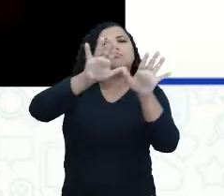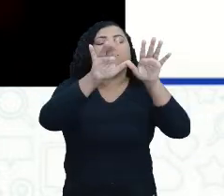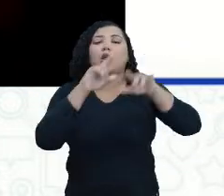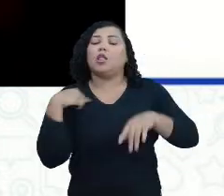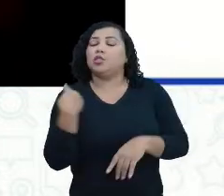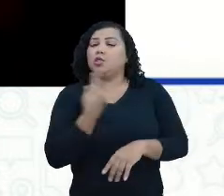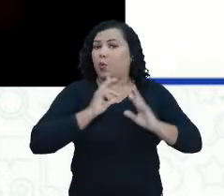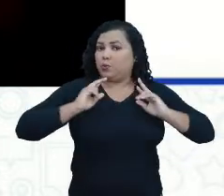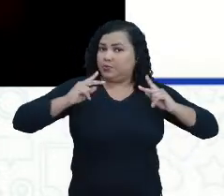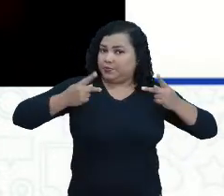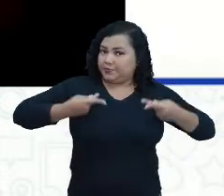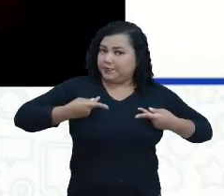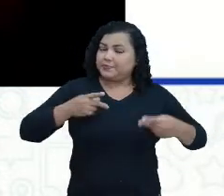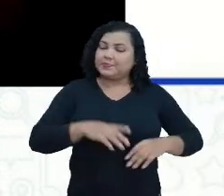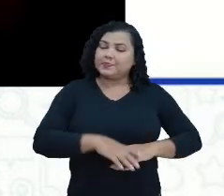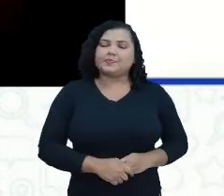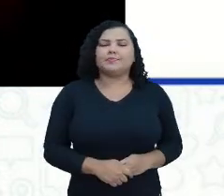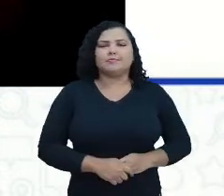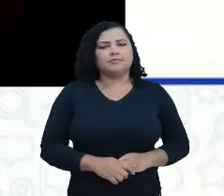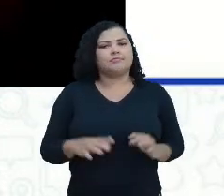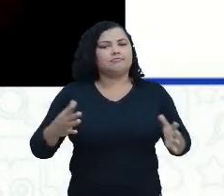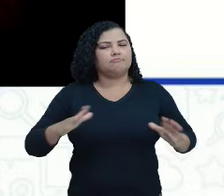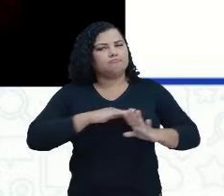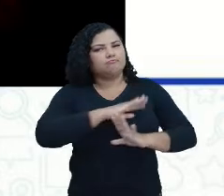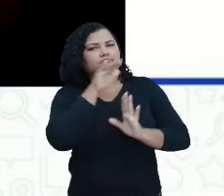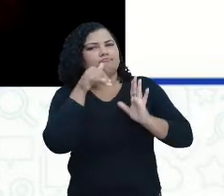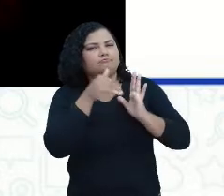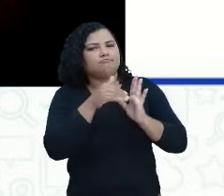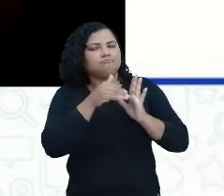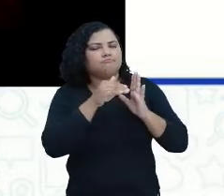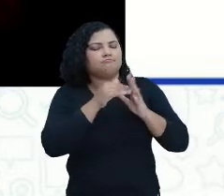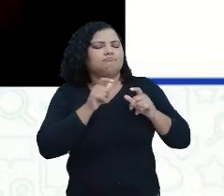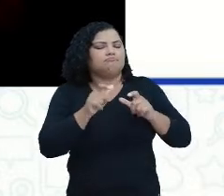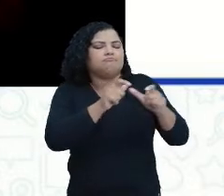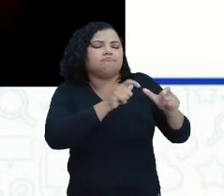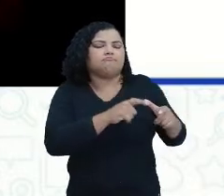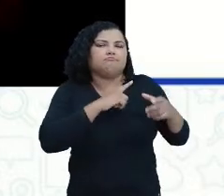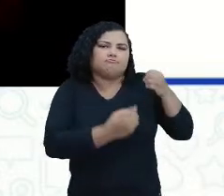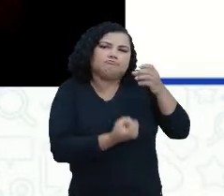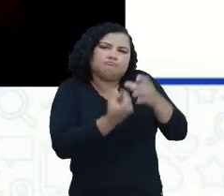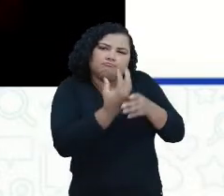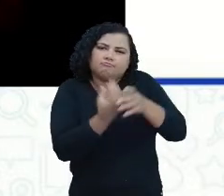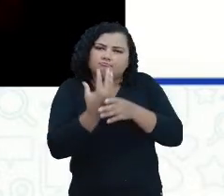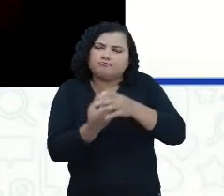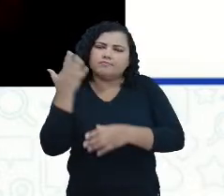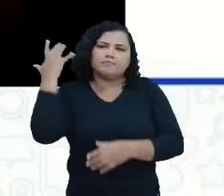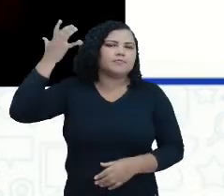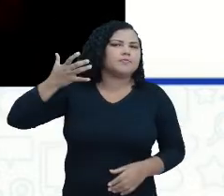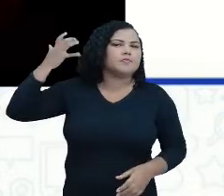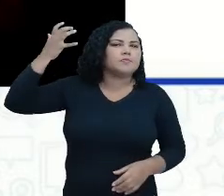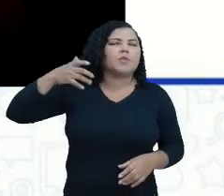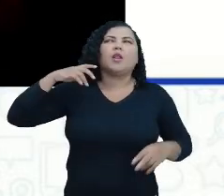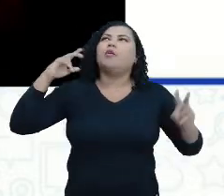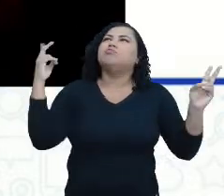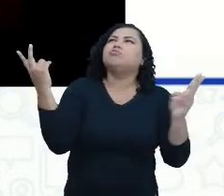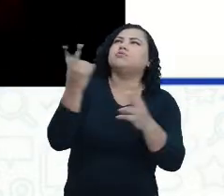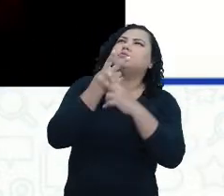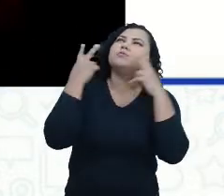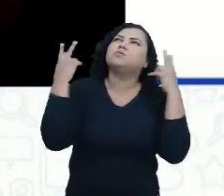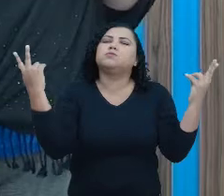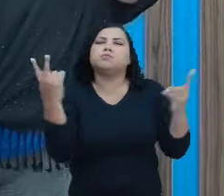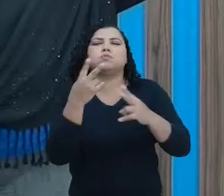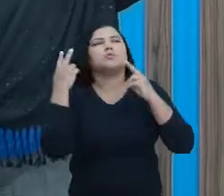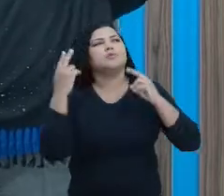nós, humanos, ok? Todas essas fontes de produção de som, seja o vento,